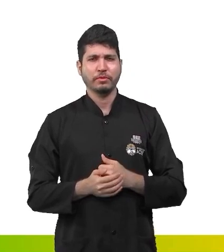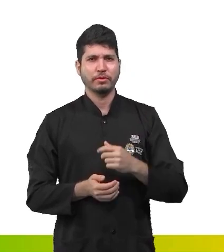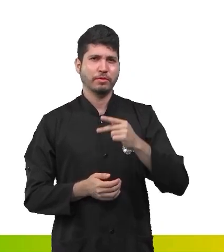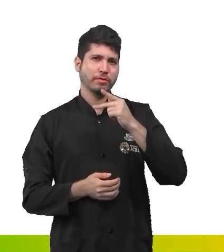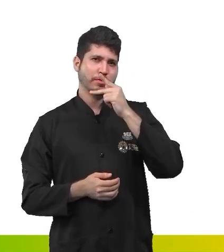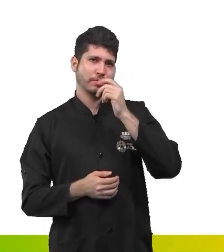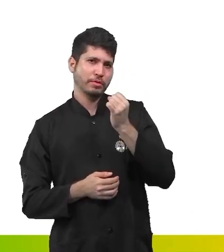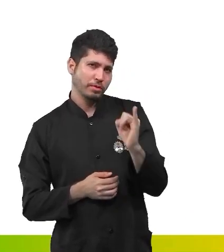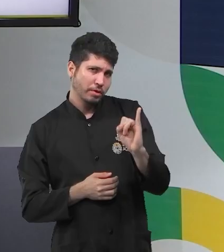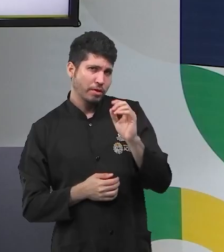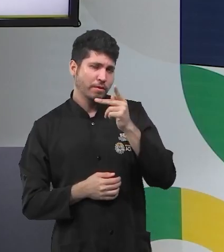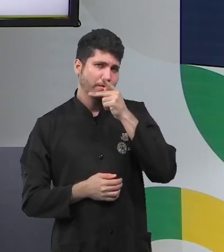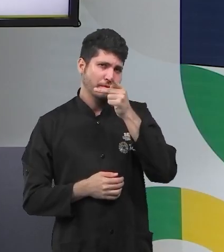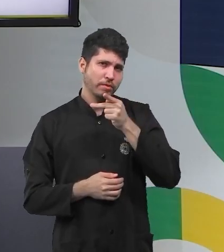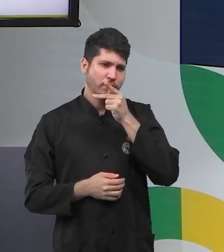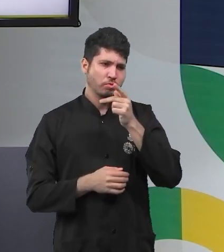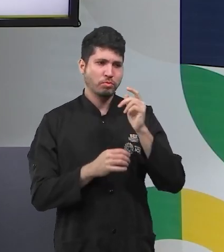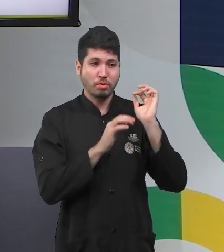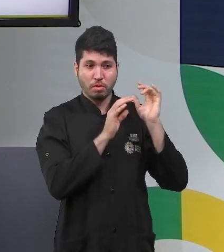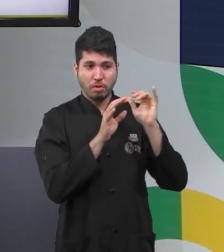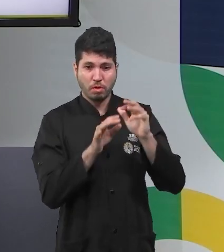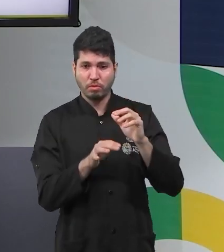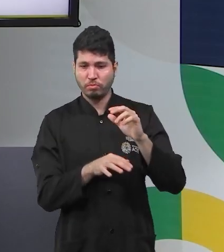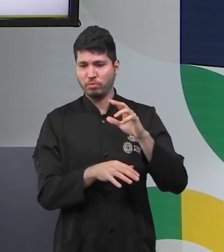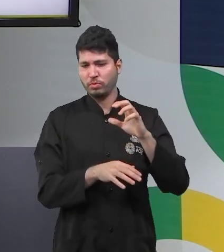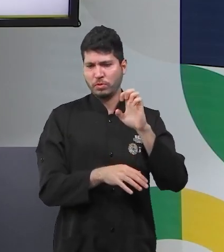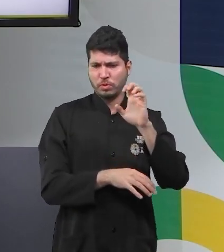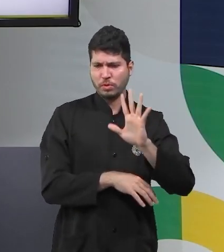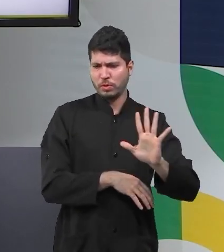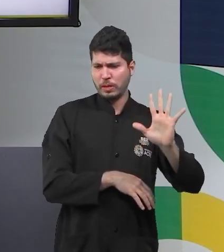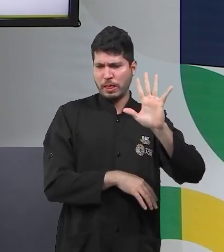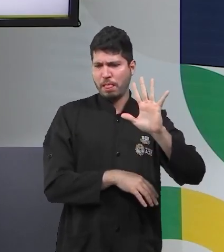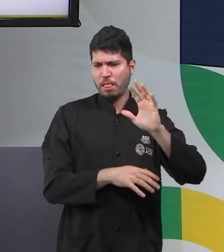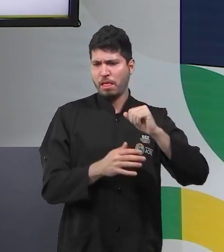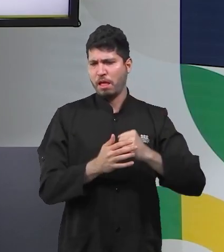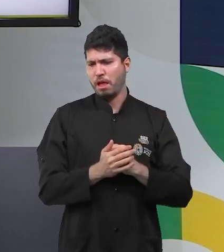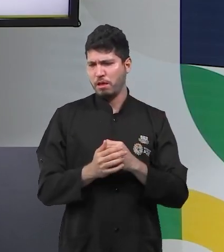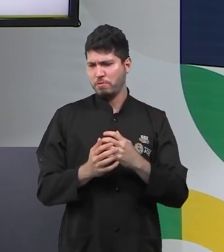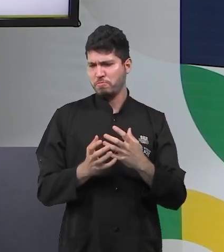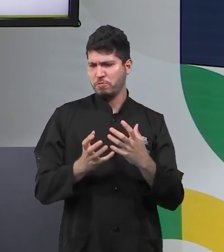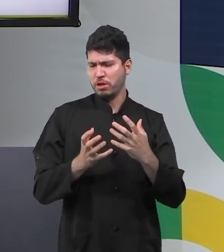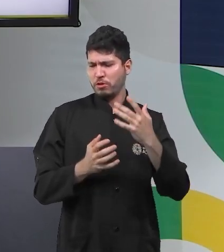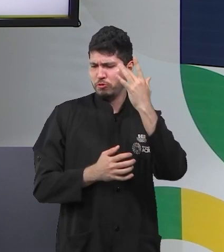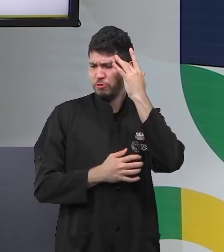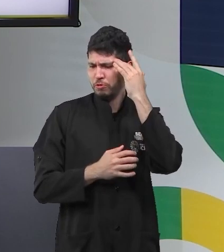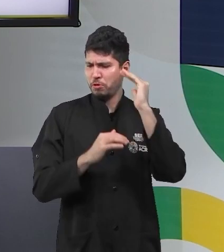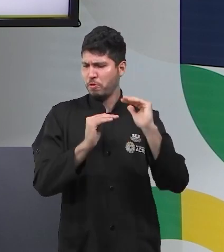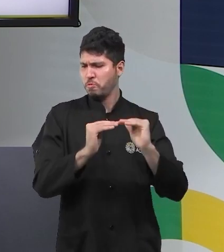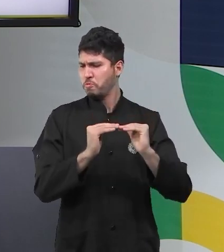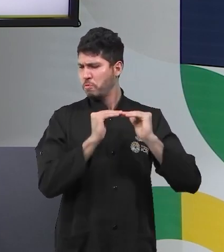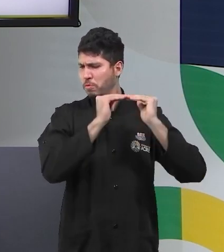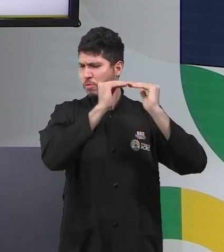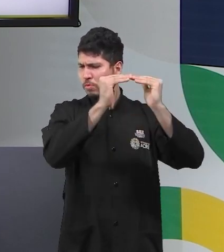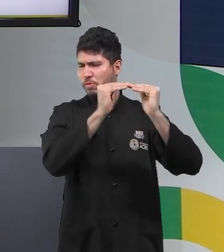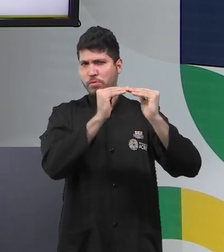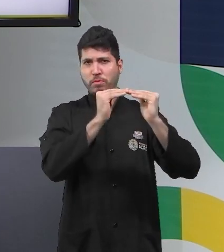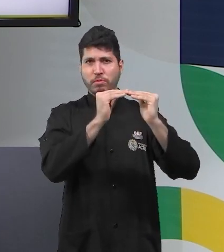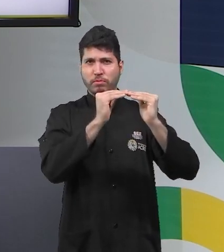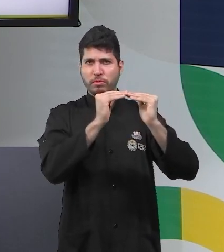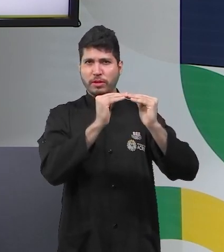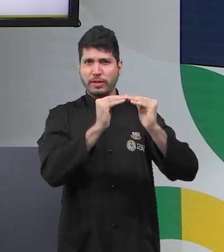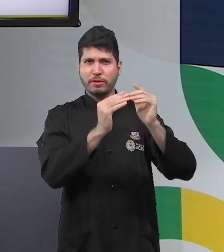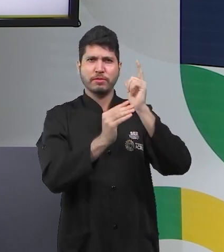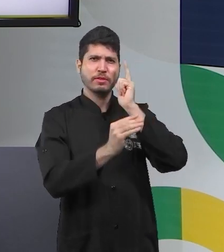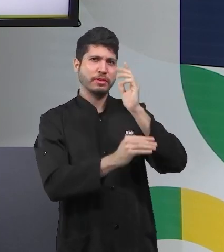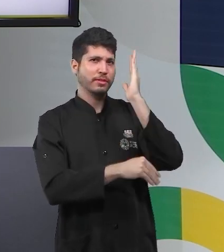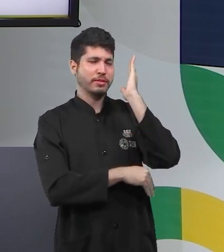aqui e eles subjugaram outras culturas, outras práticas, inferiorizando, a gente já consegue